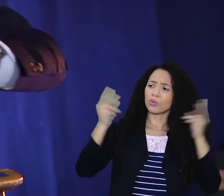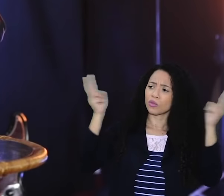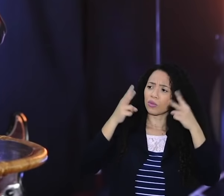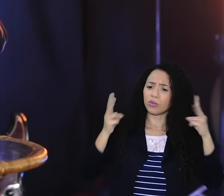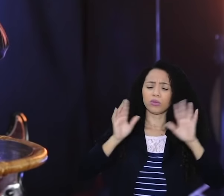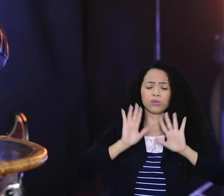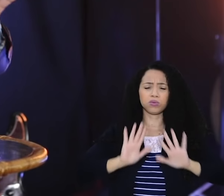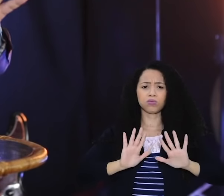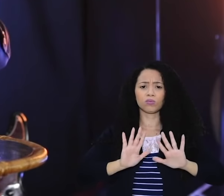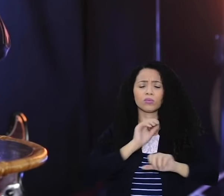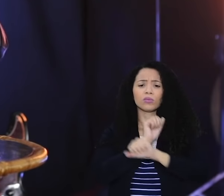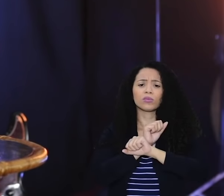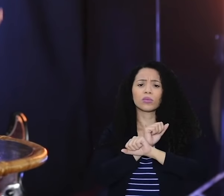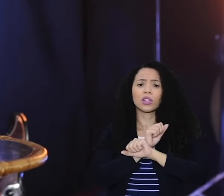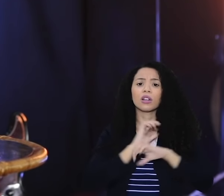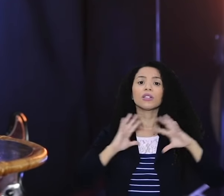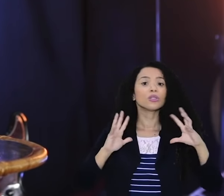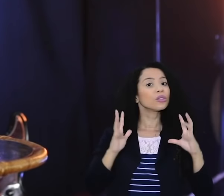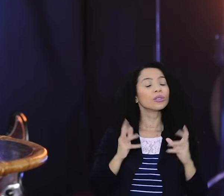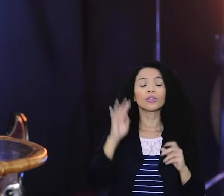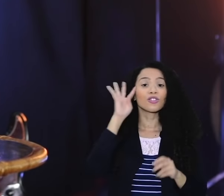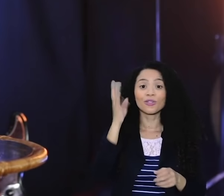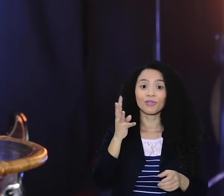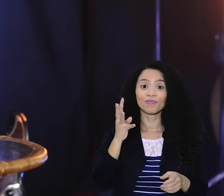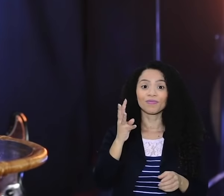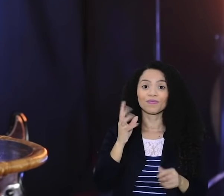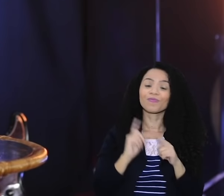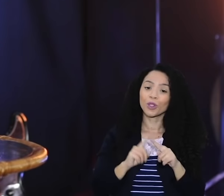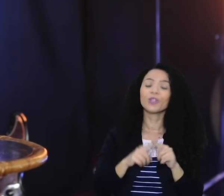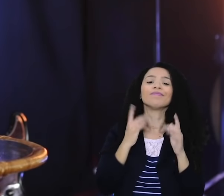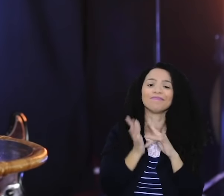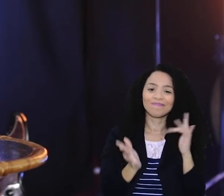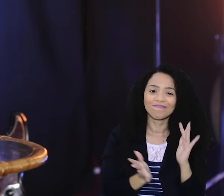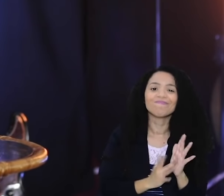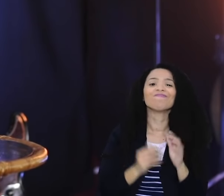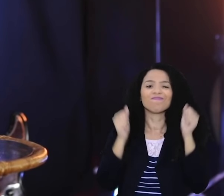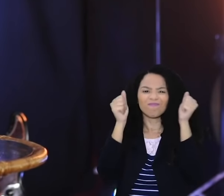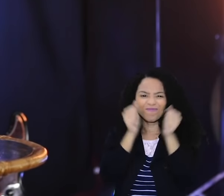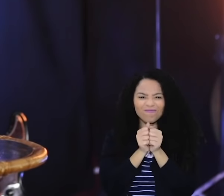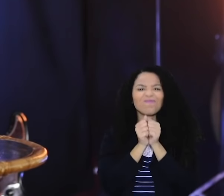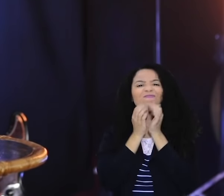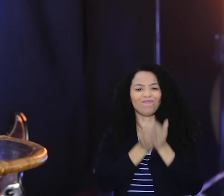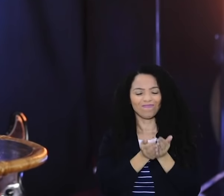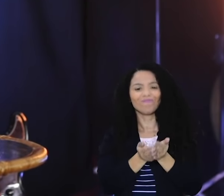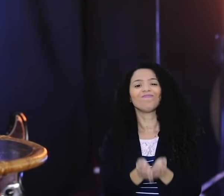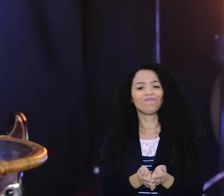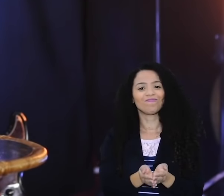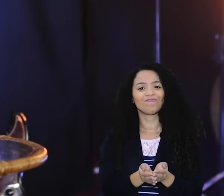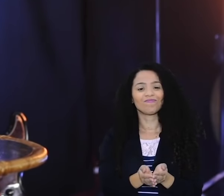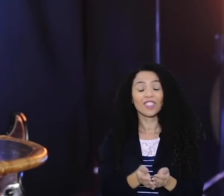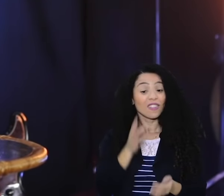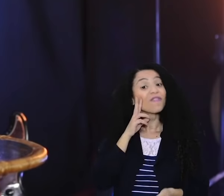para, e houve grande bonança, e toda a situação foi resolvida, porque Jesus estava no barco. Veja